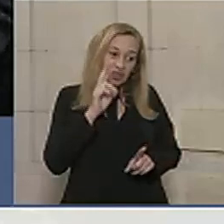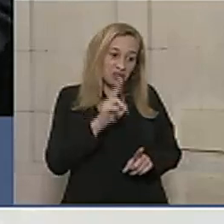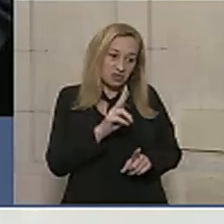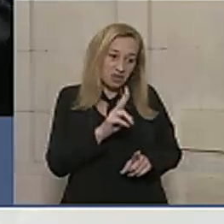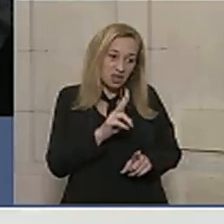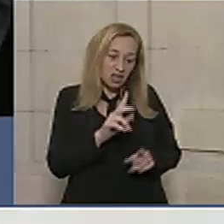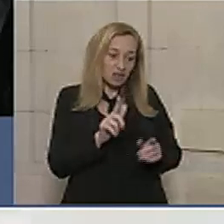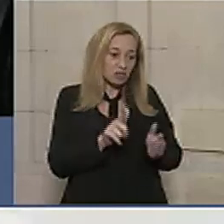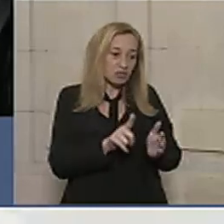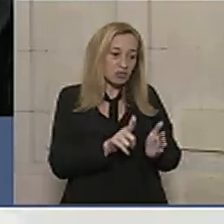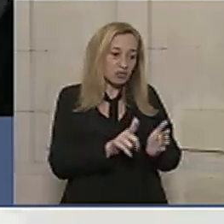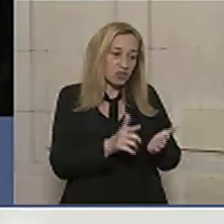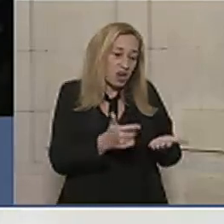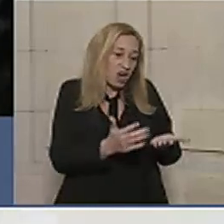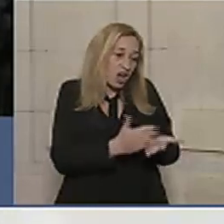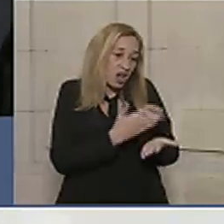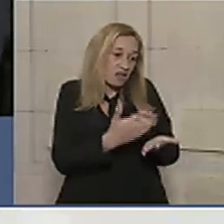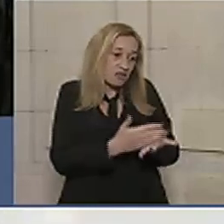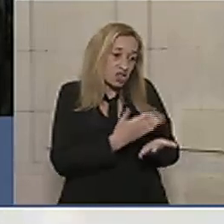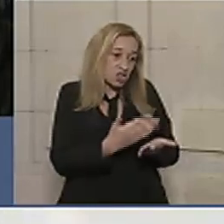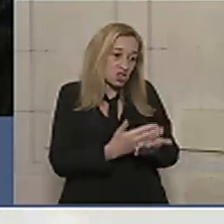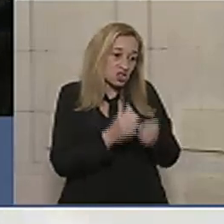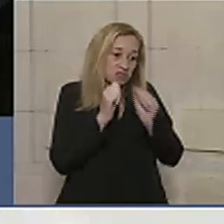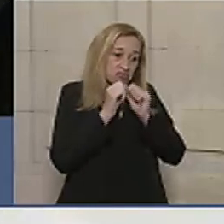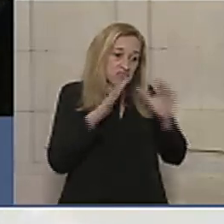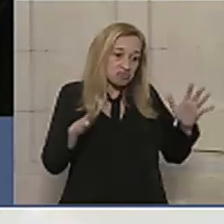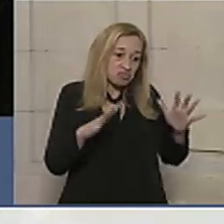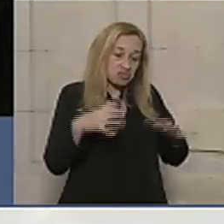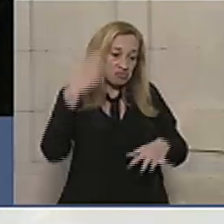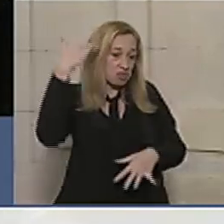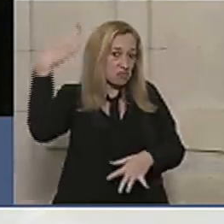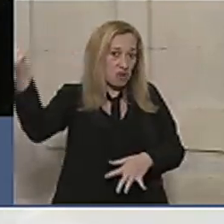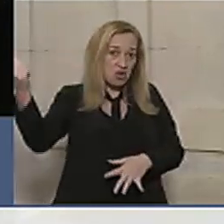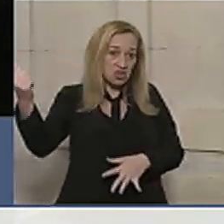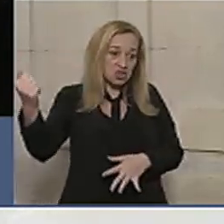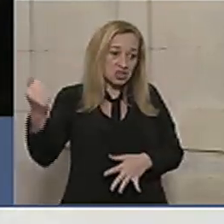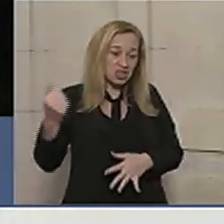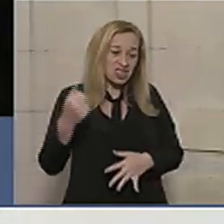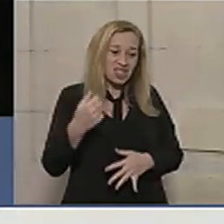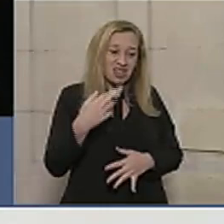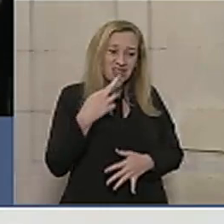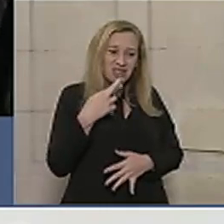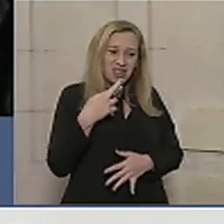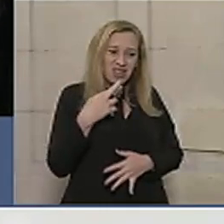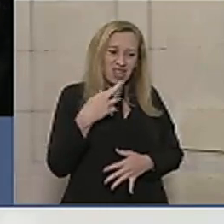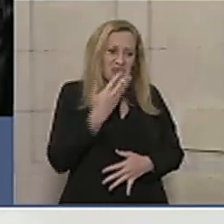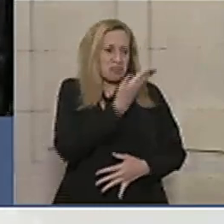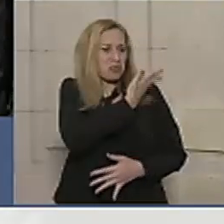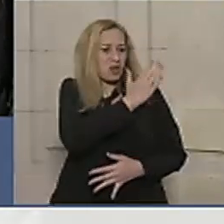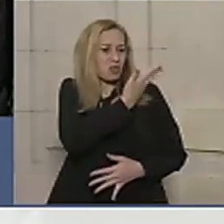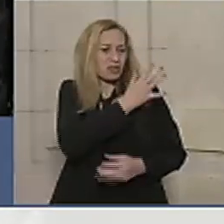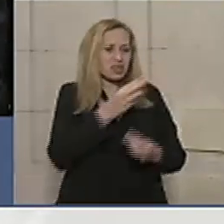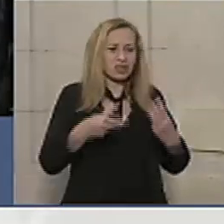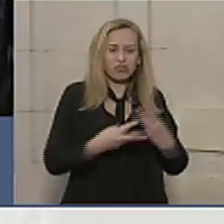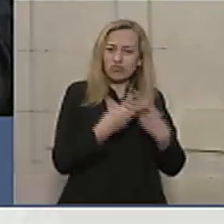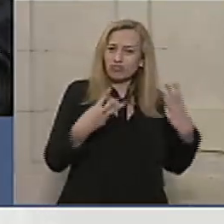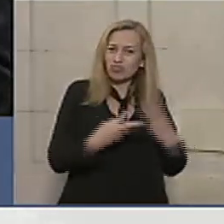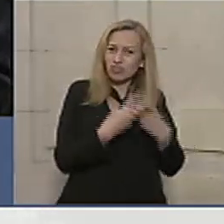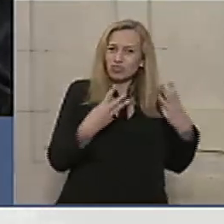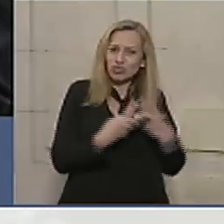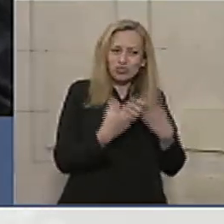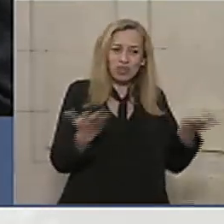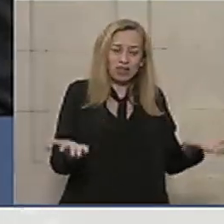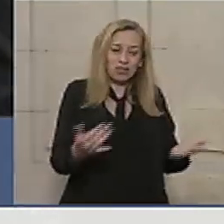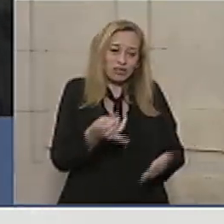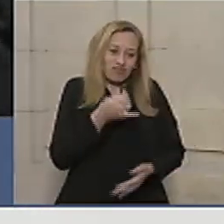numa revista de circulação tão grande fazer um desrespeito desse com a comunidade judaica. Então só fica